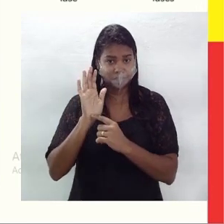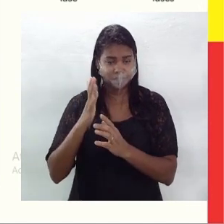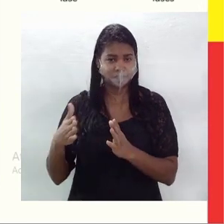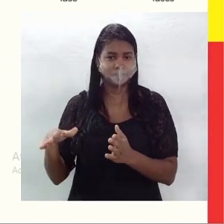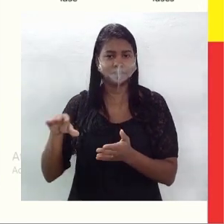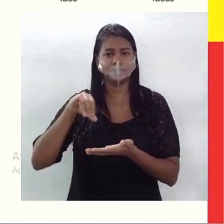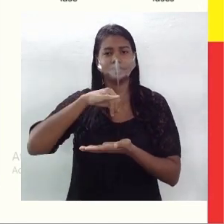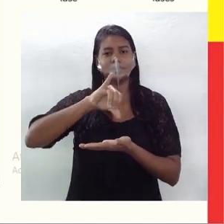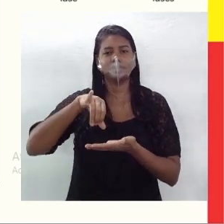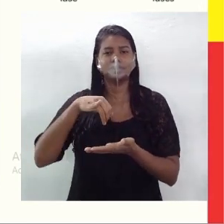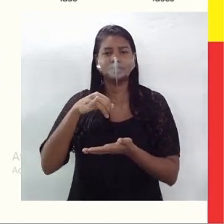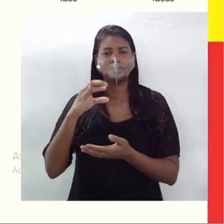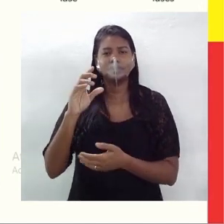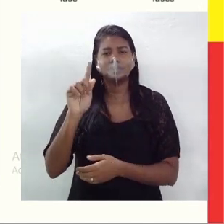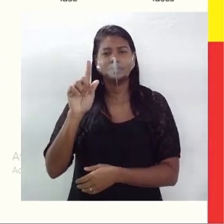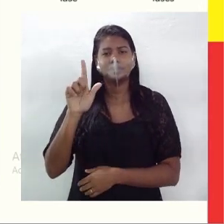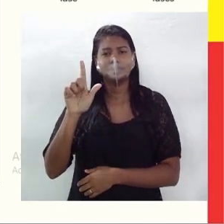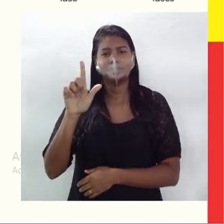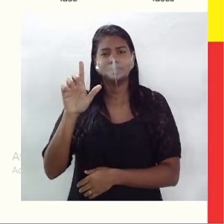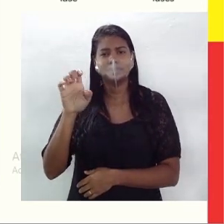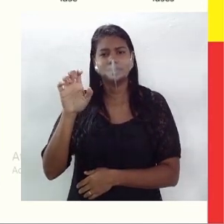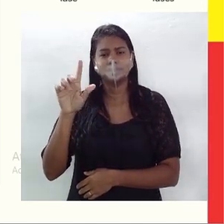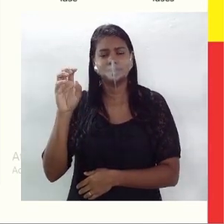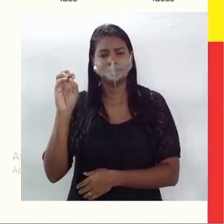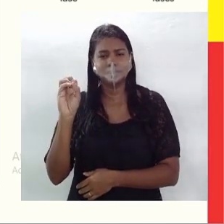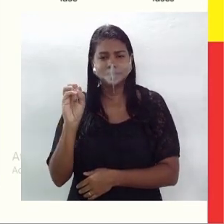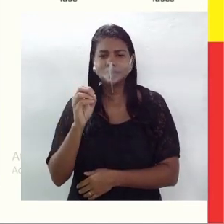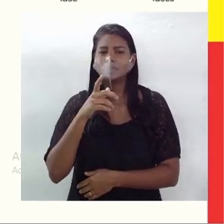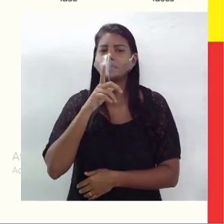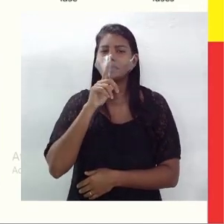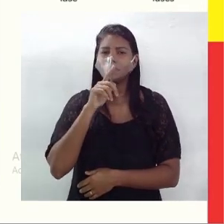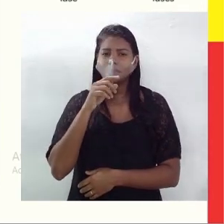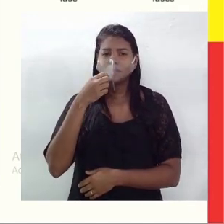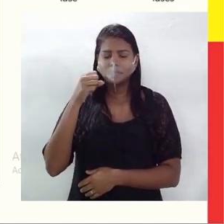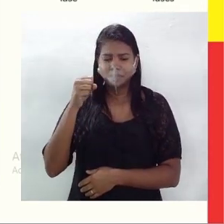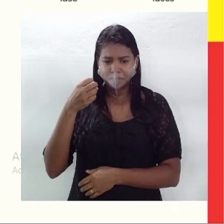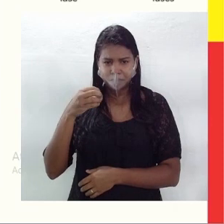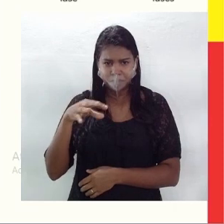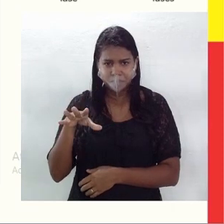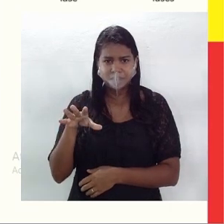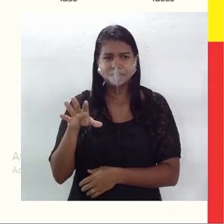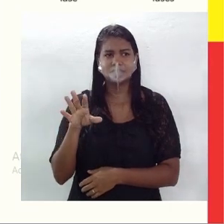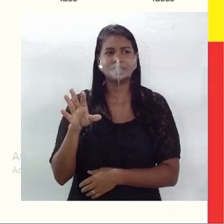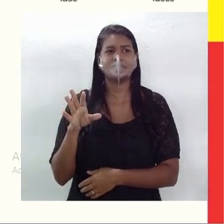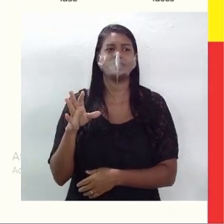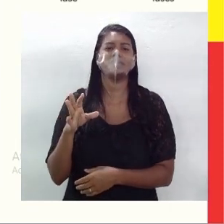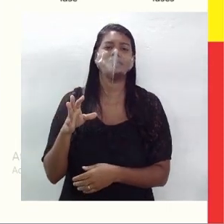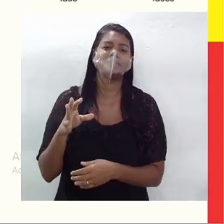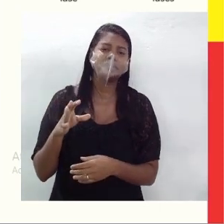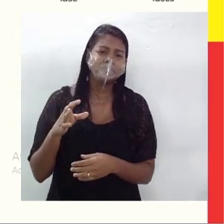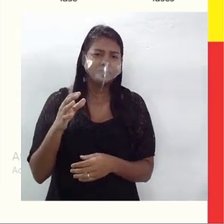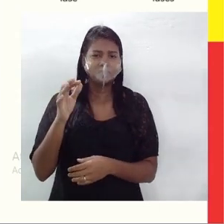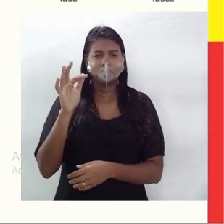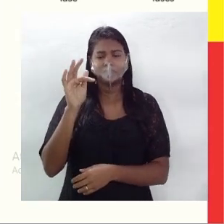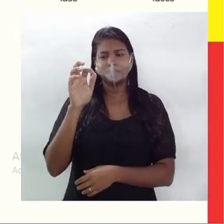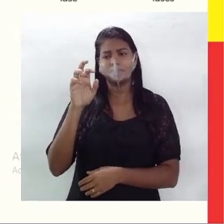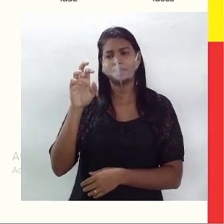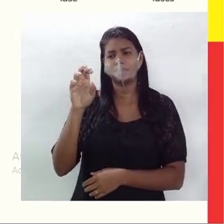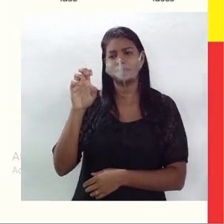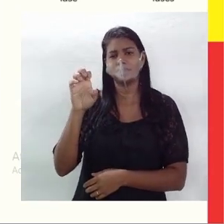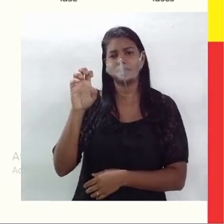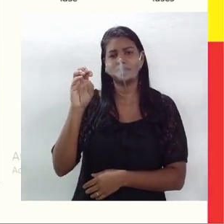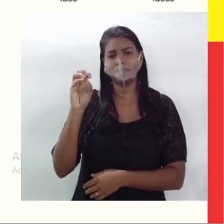Óleo, gelo, solução de água e sal, quartzo, feldespato e